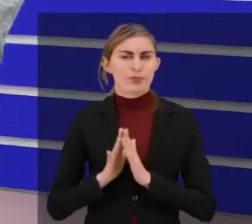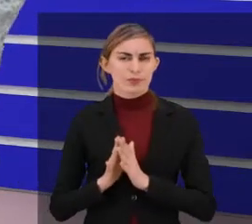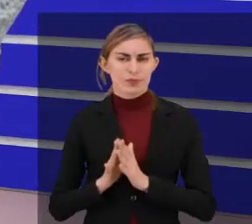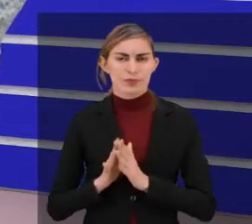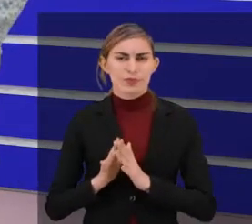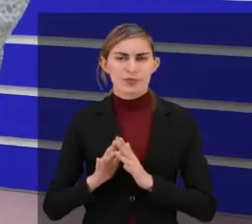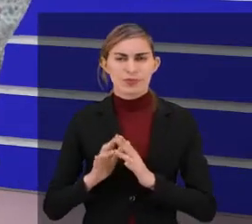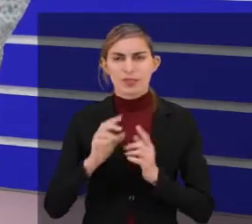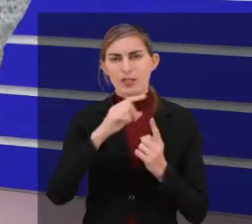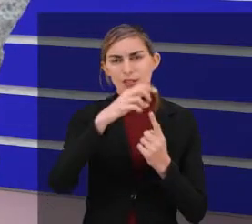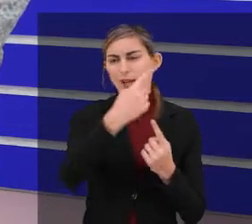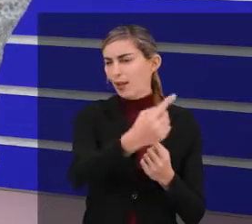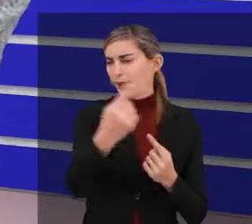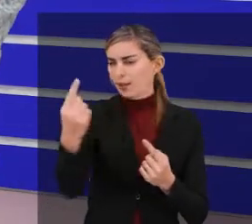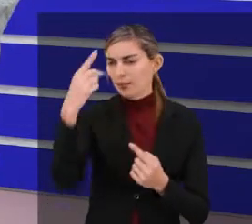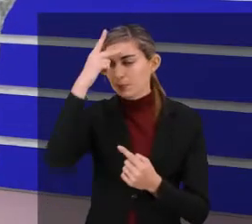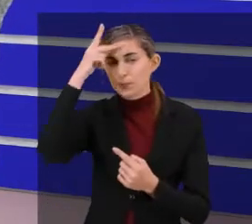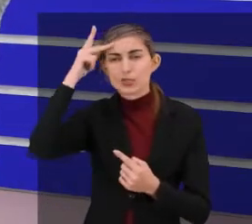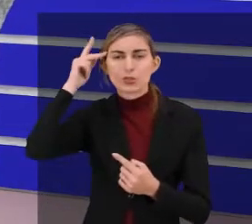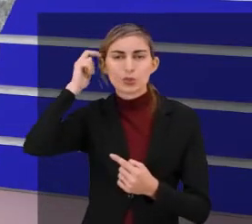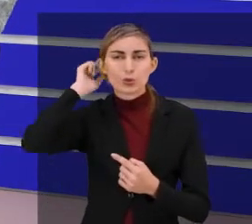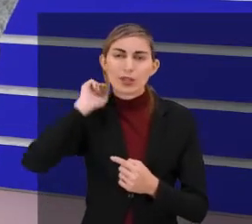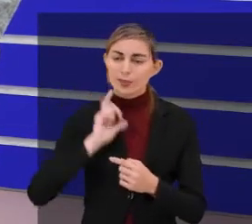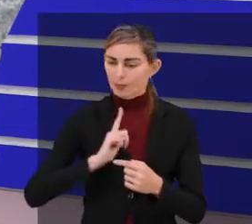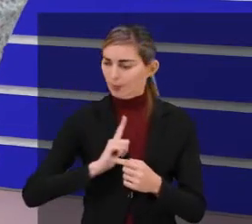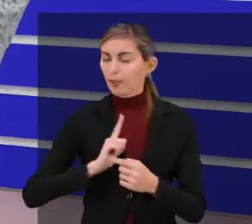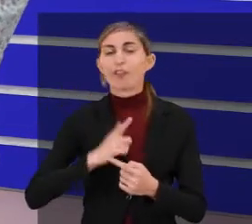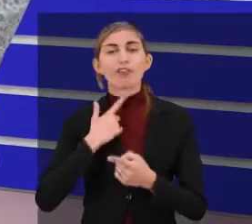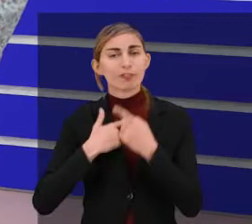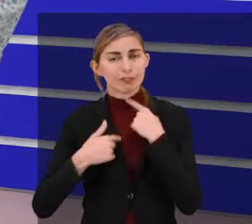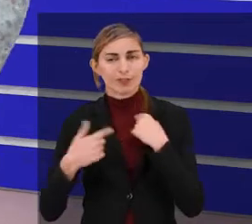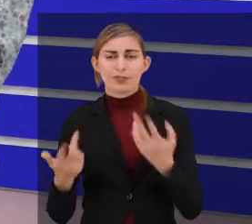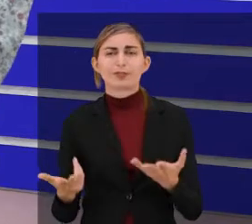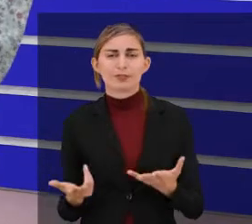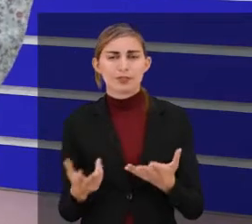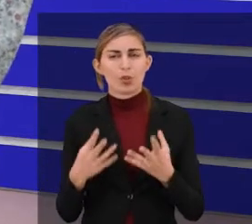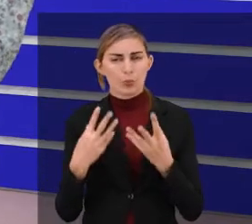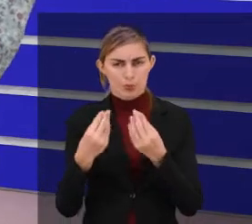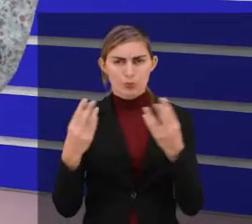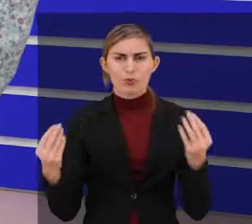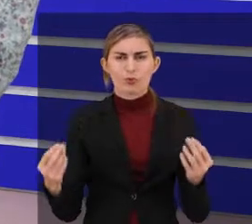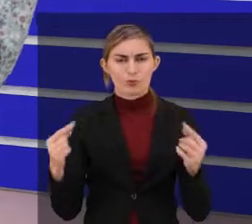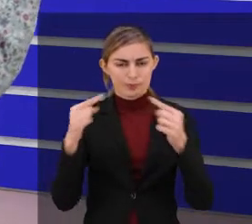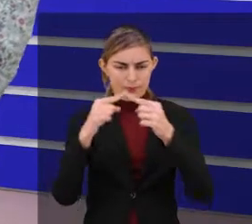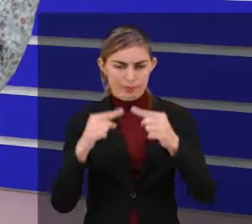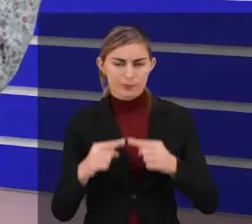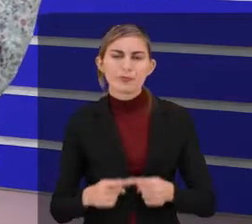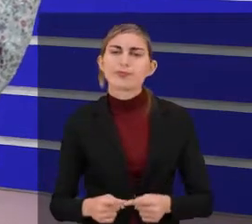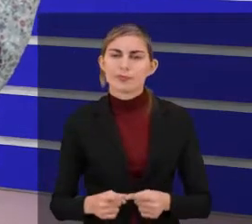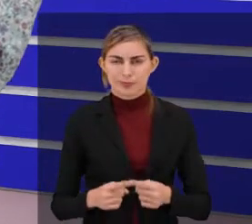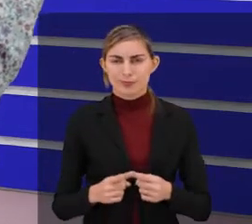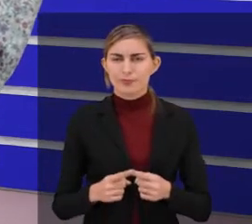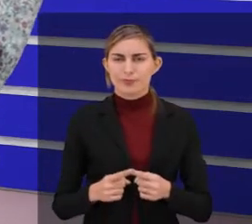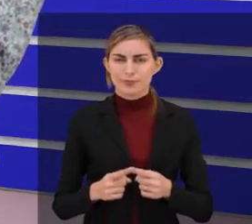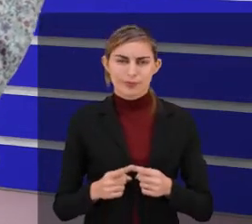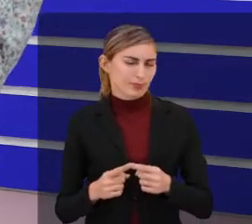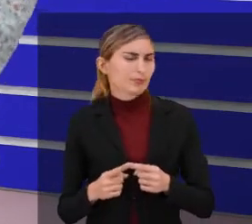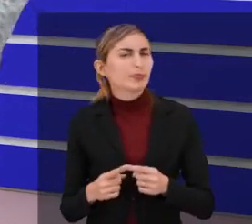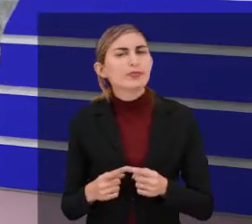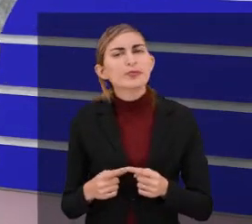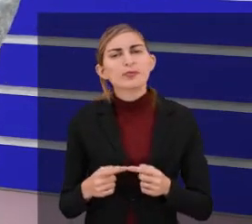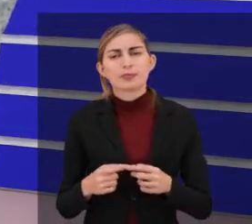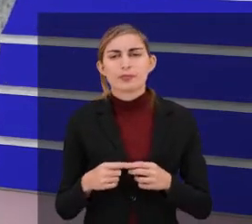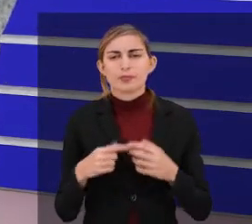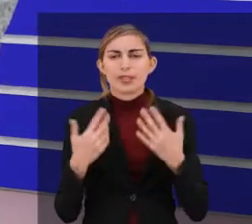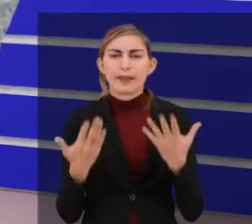né, que o indivíduo tem, né, a vontade de fazer. Então, muito se atrela à justiça restaurativa ao sistema de